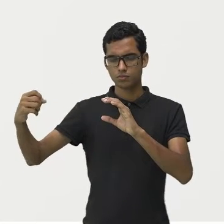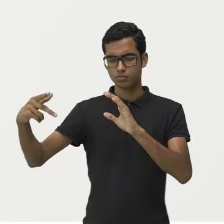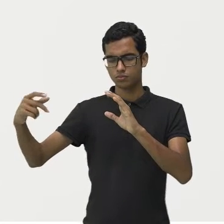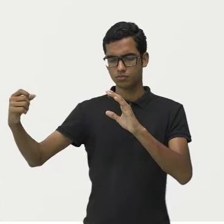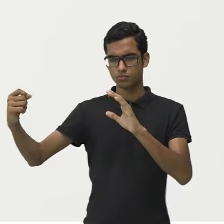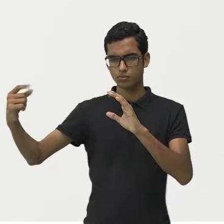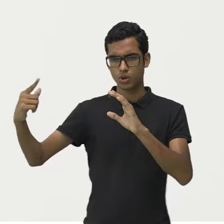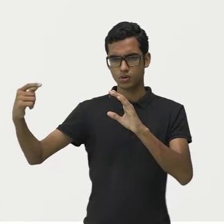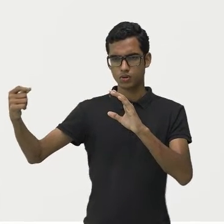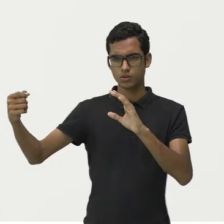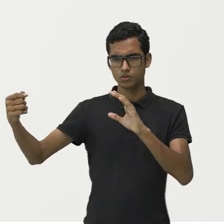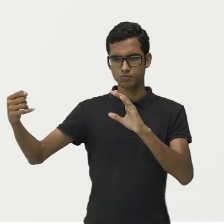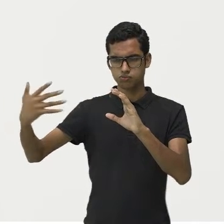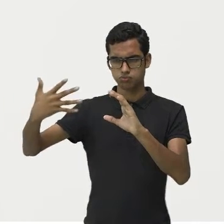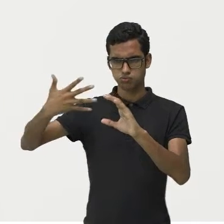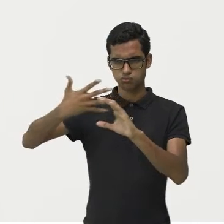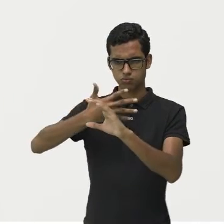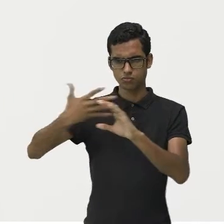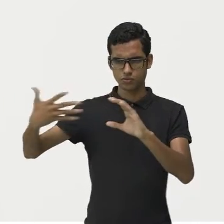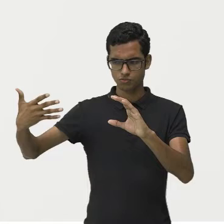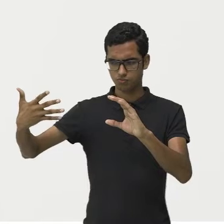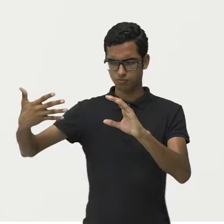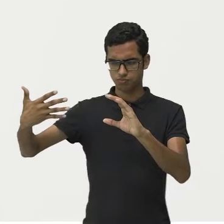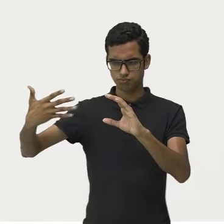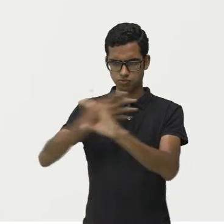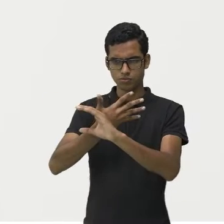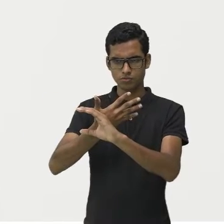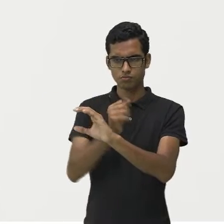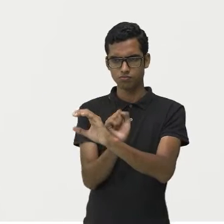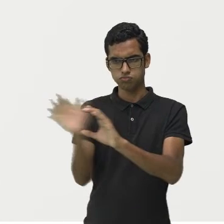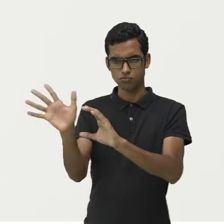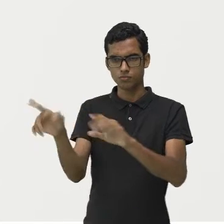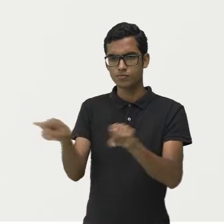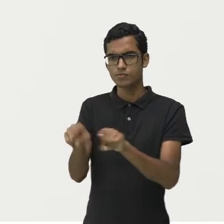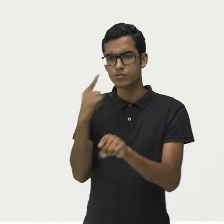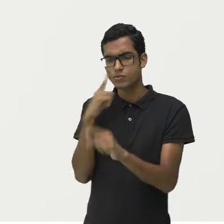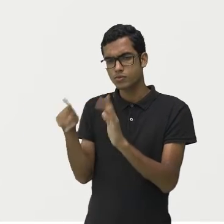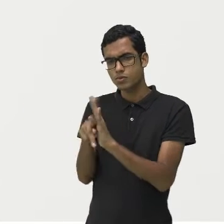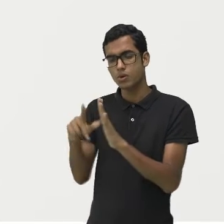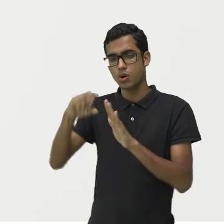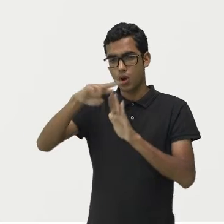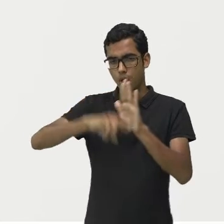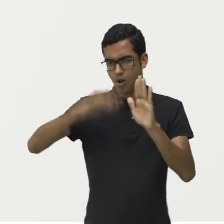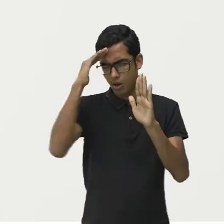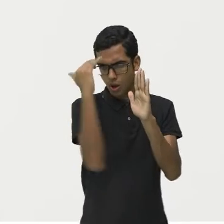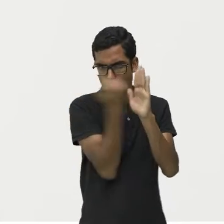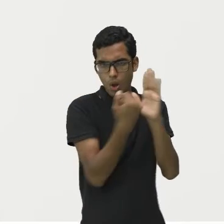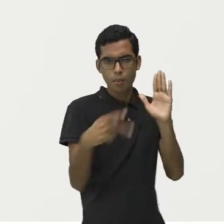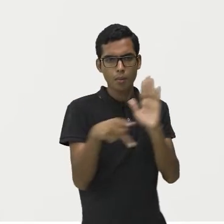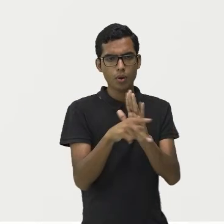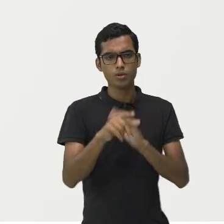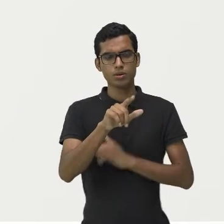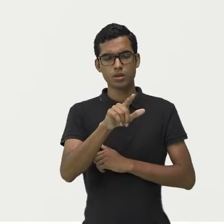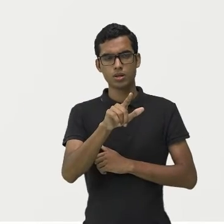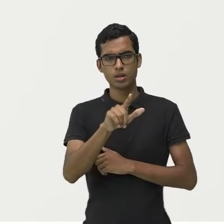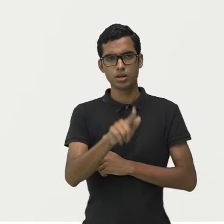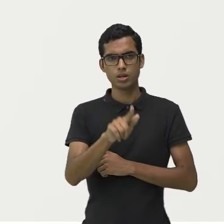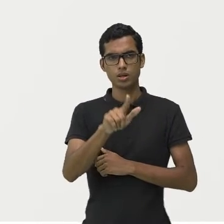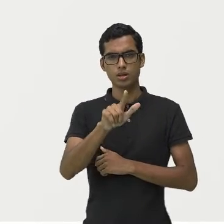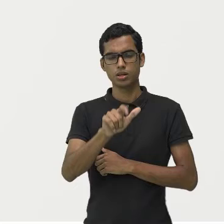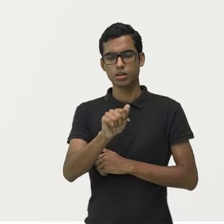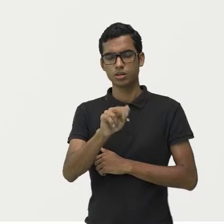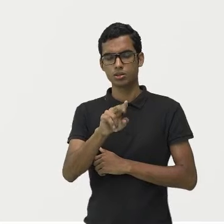são paralelos entre si e próximos do vértice, né, obedecendo às condições de nitidez de Gauss. Então, os